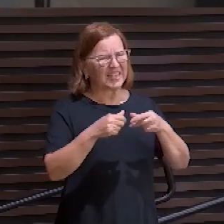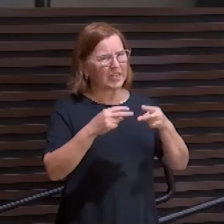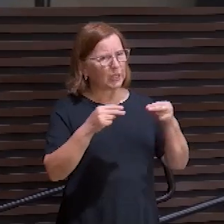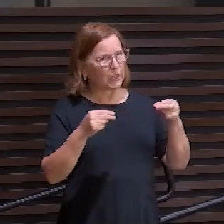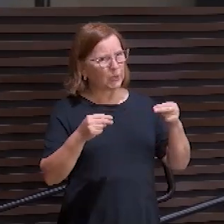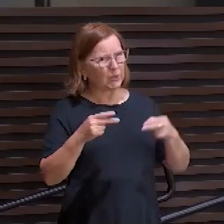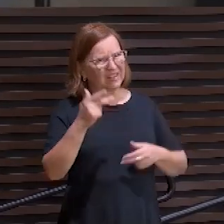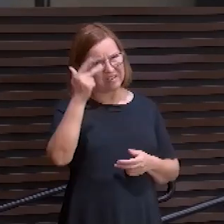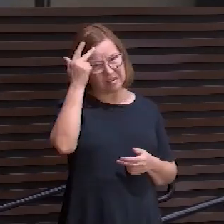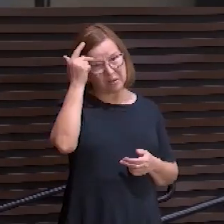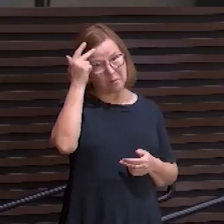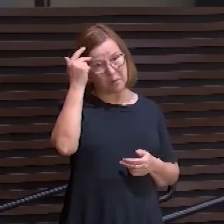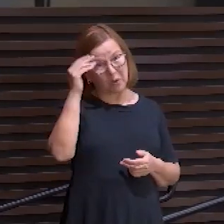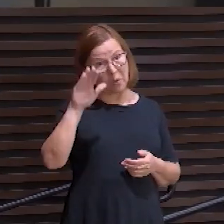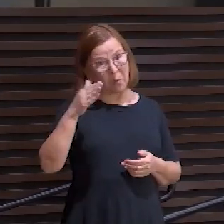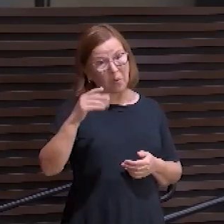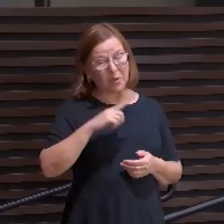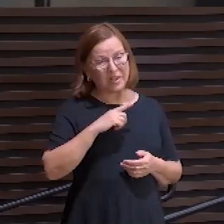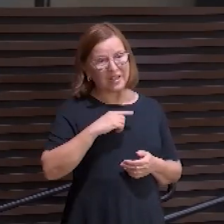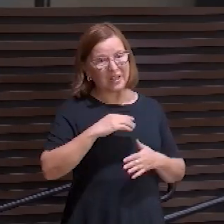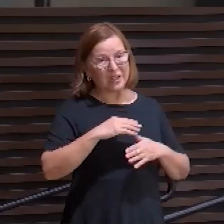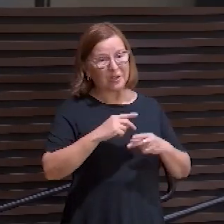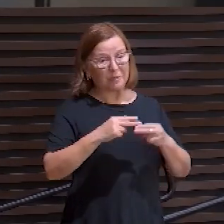tem alguma coisa a mais?